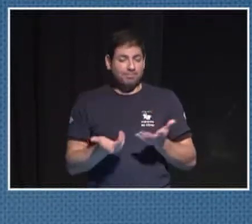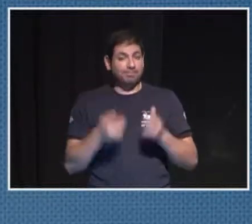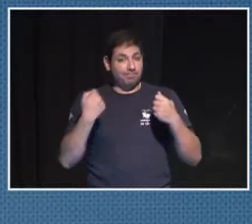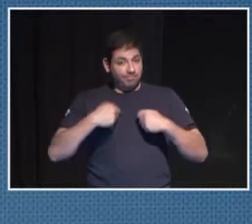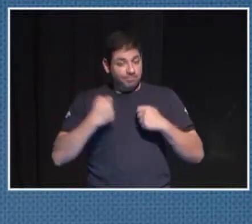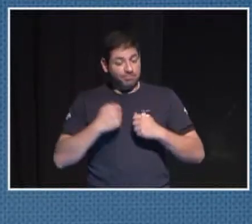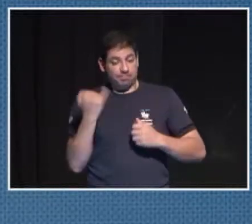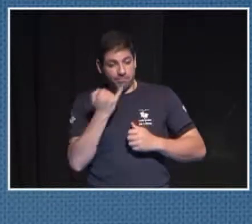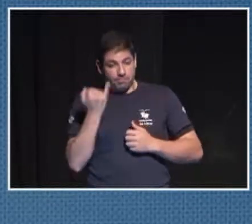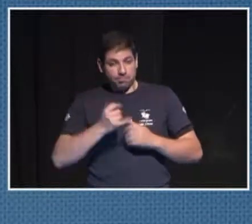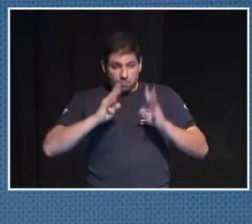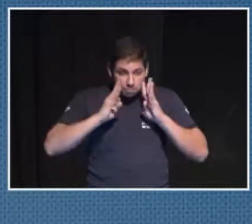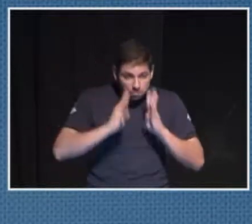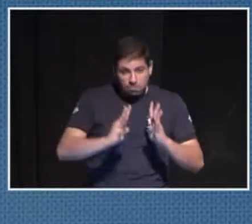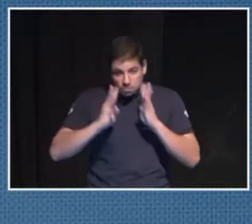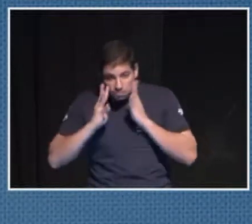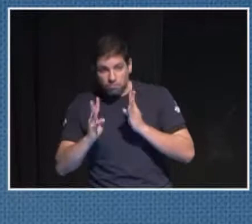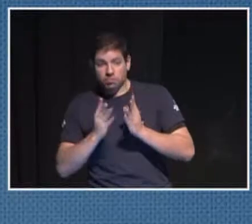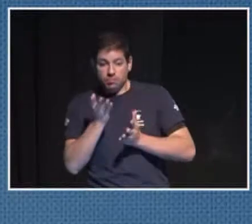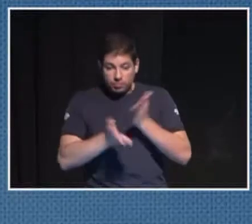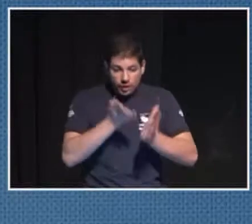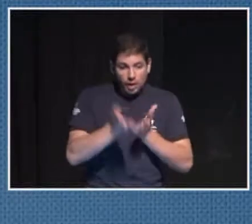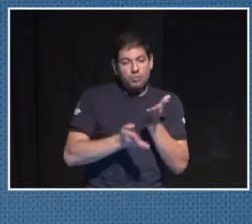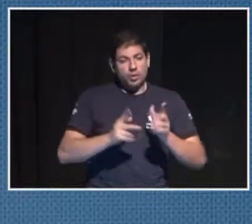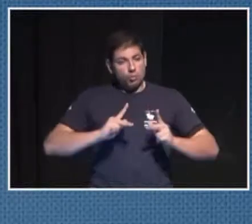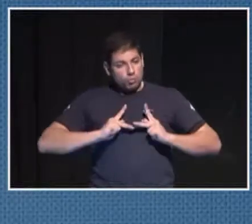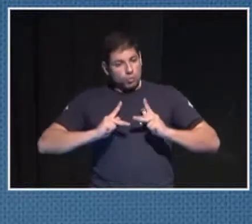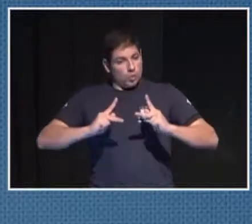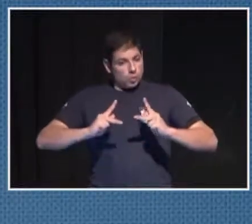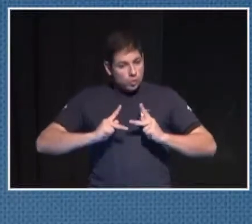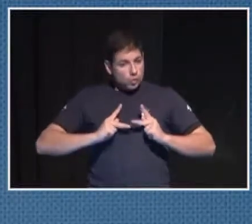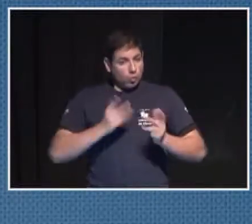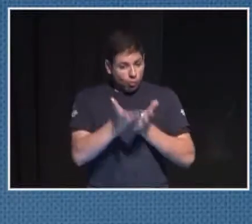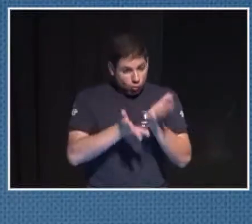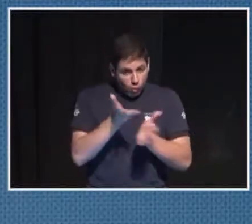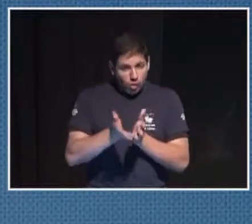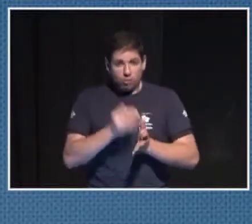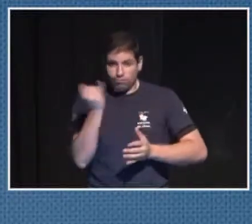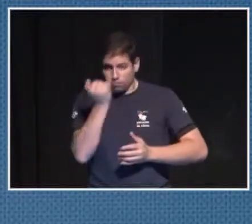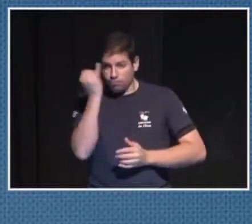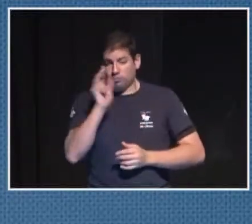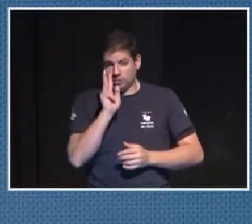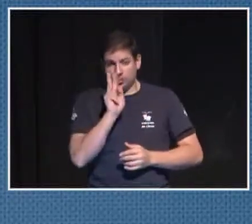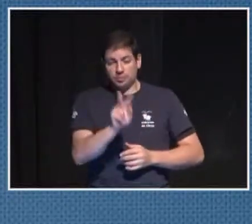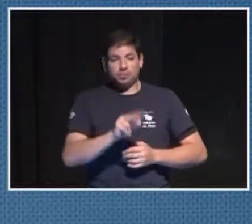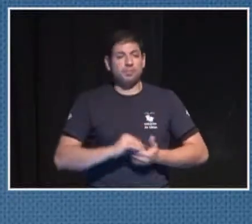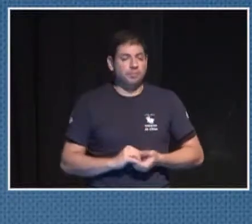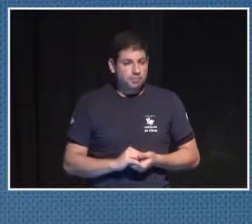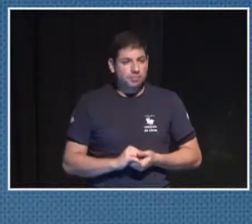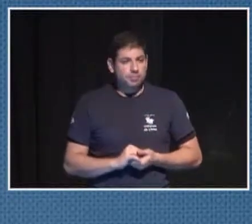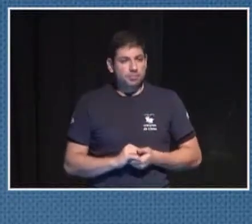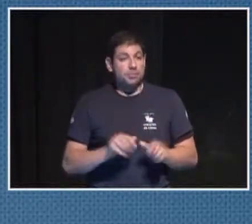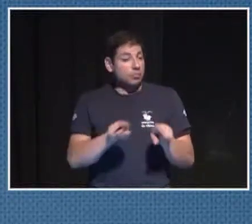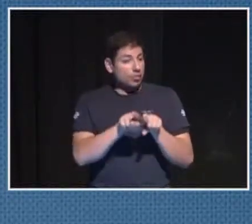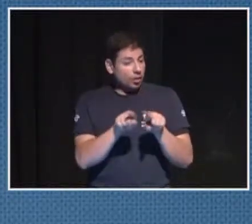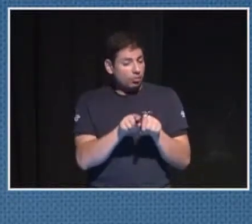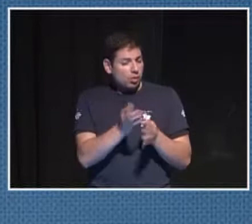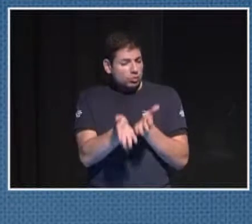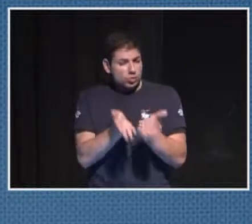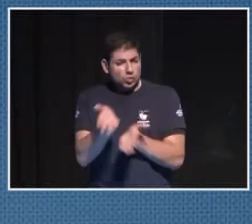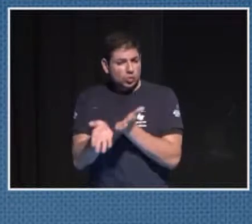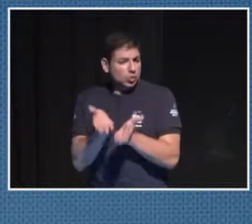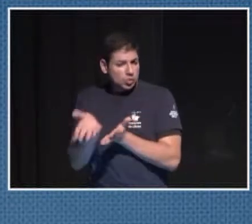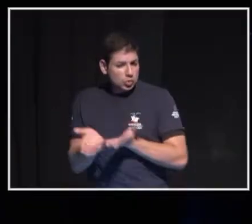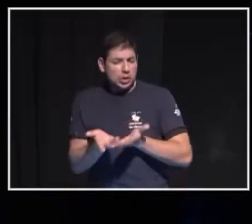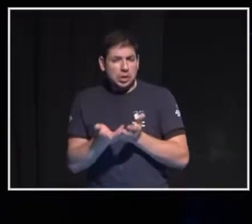a importância de se cuidar do pulmão nesses pacientes. Em relação ao tratamento,